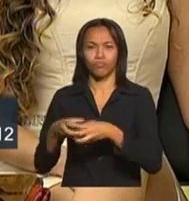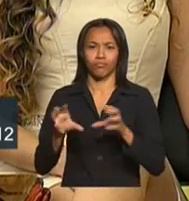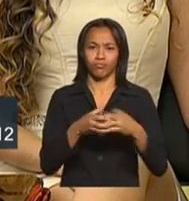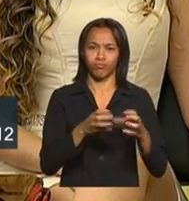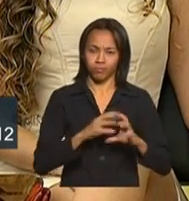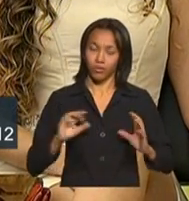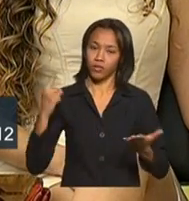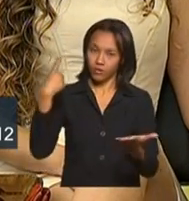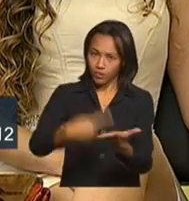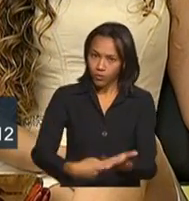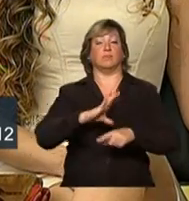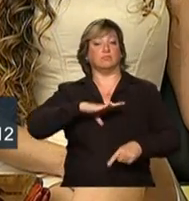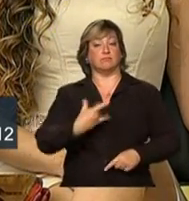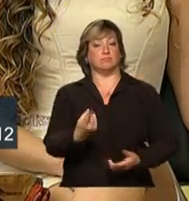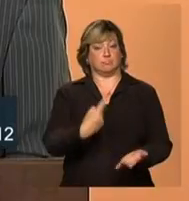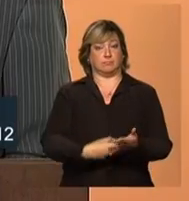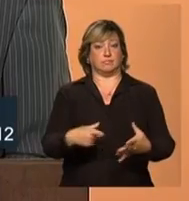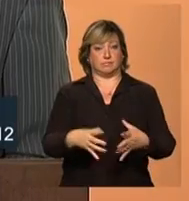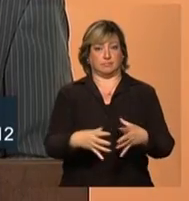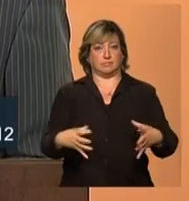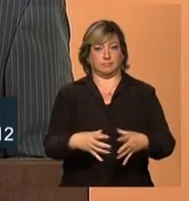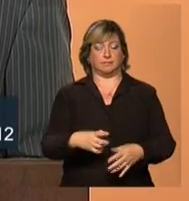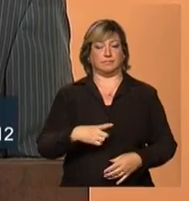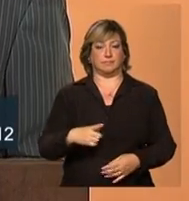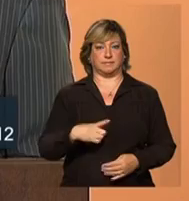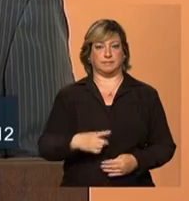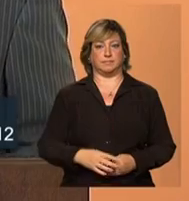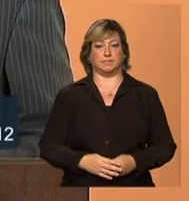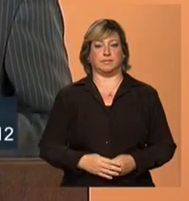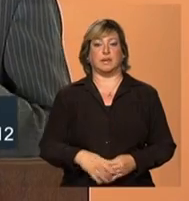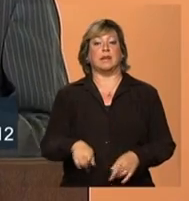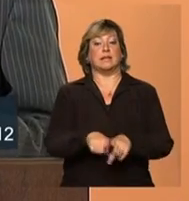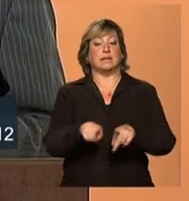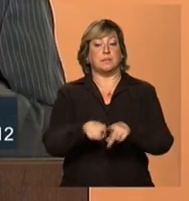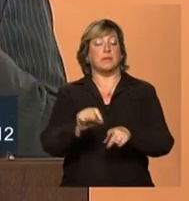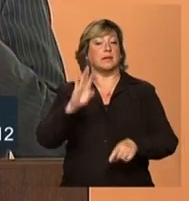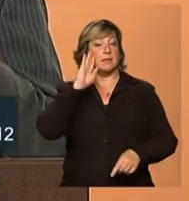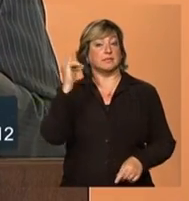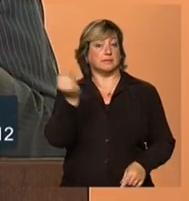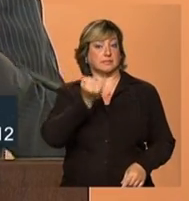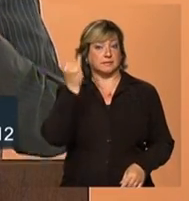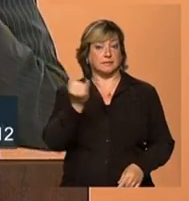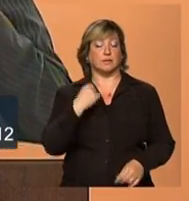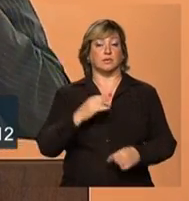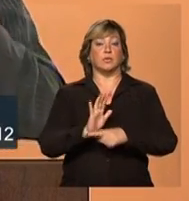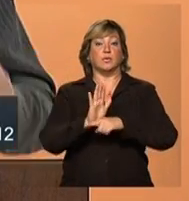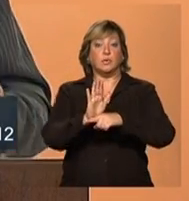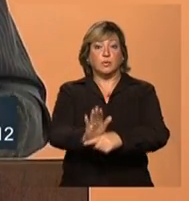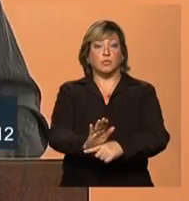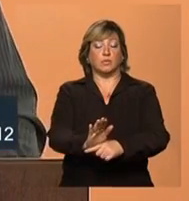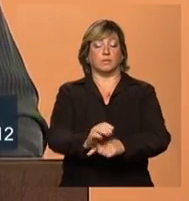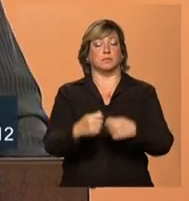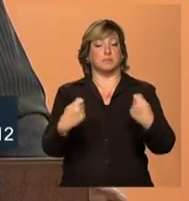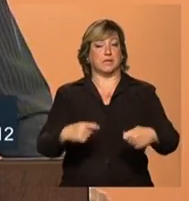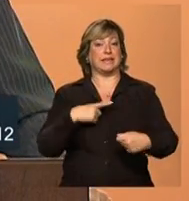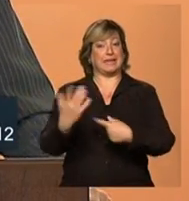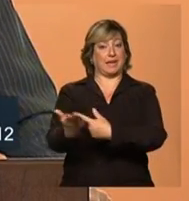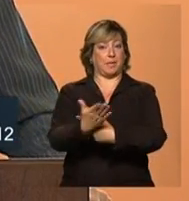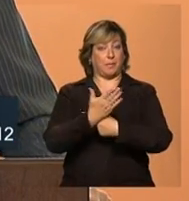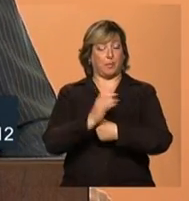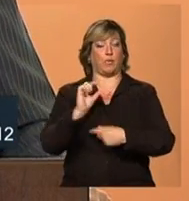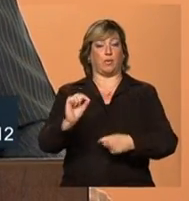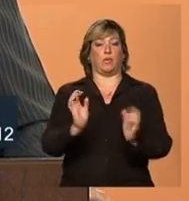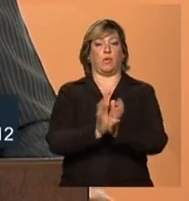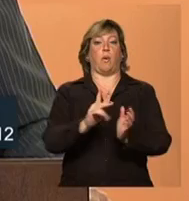desafio. Também é imprescindível continuar contando com o apoio do Poder